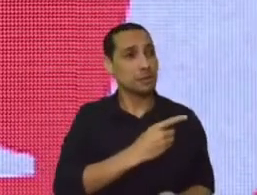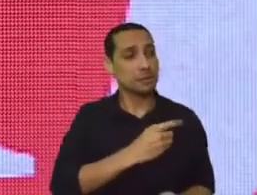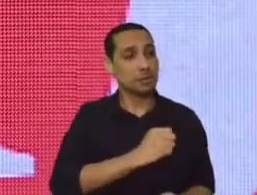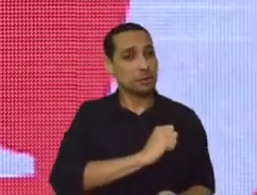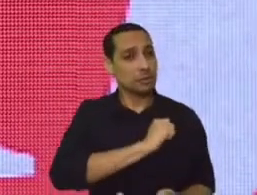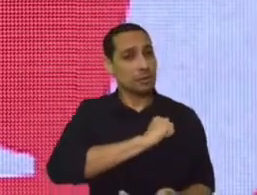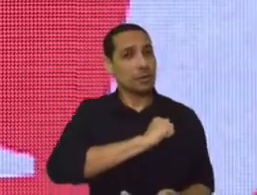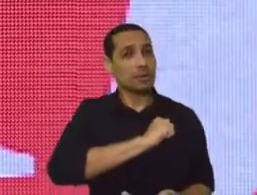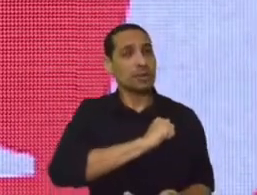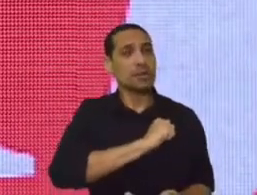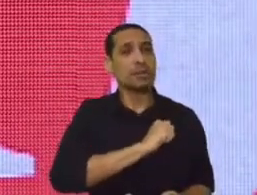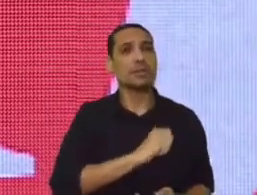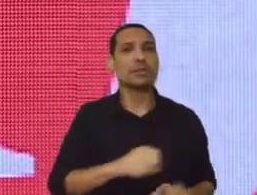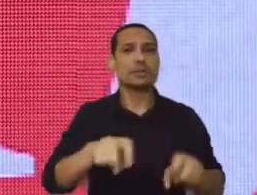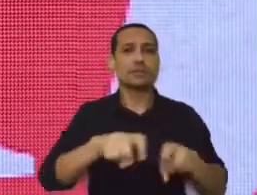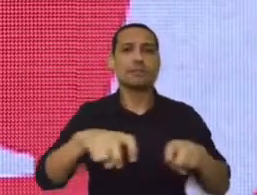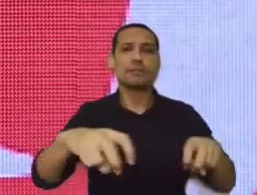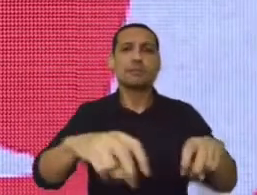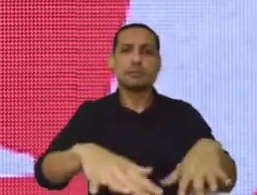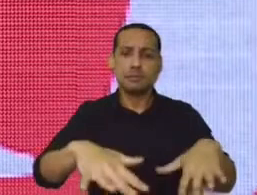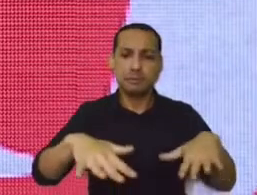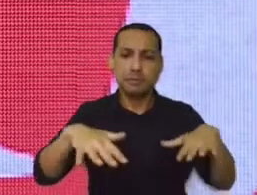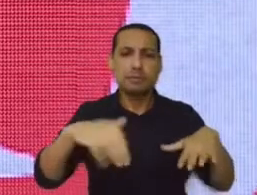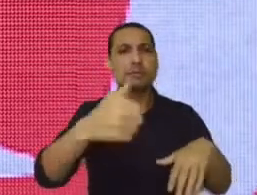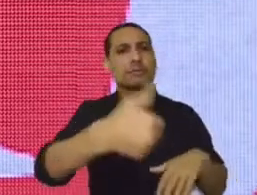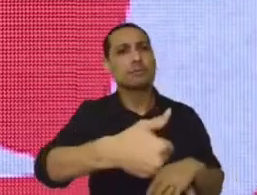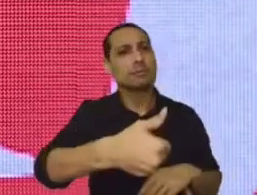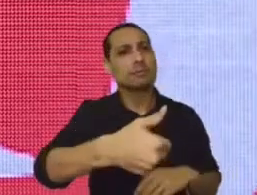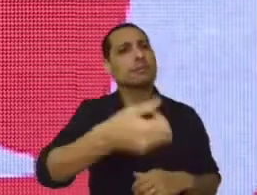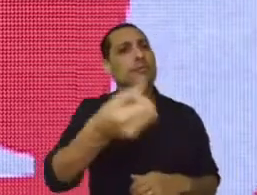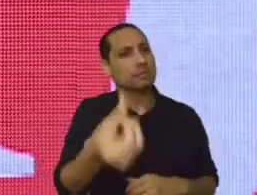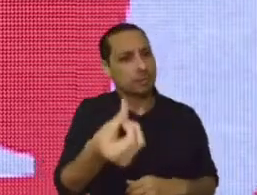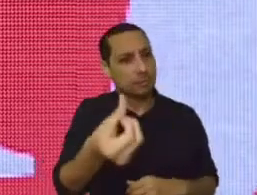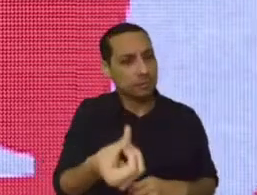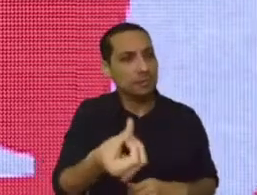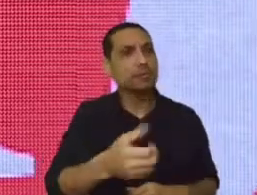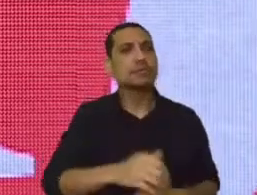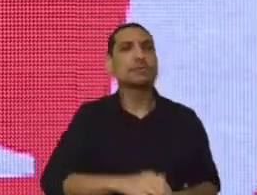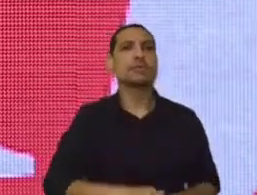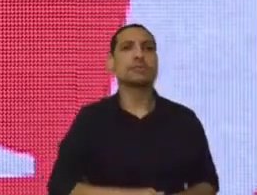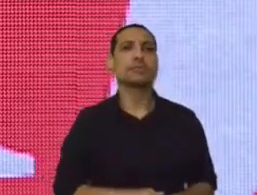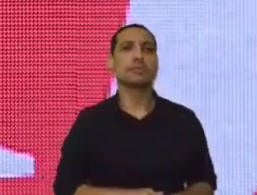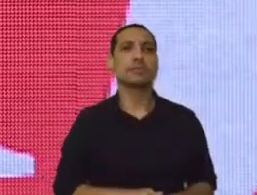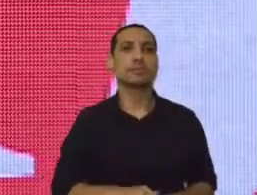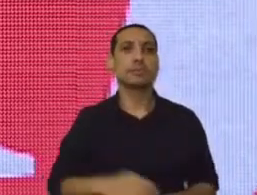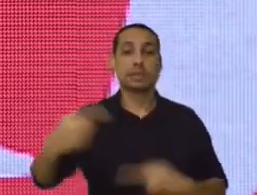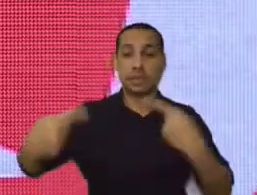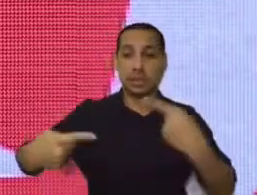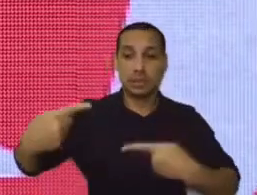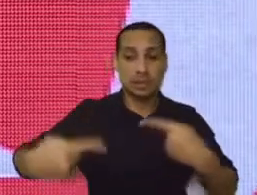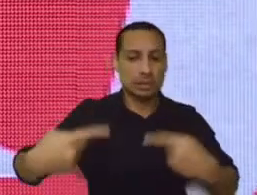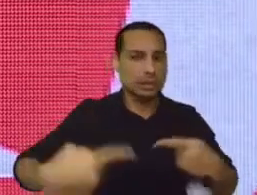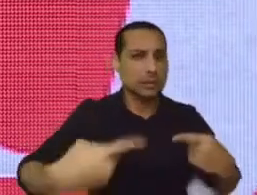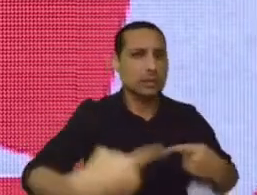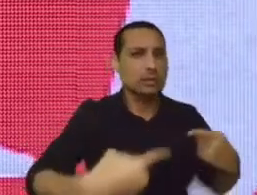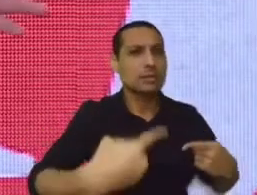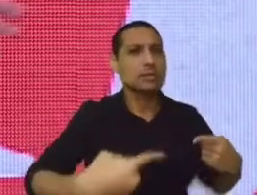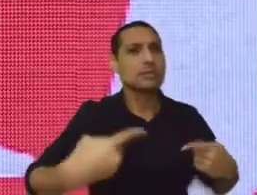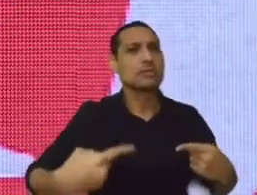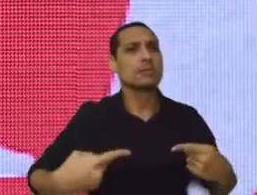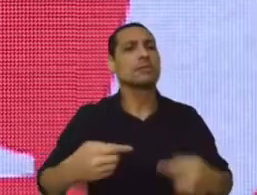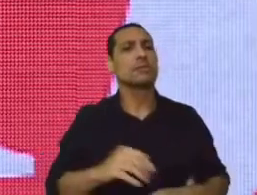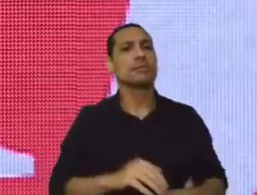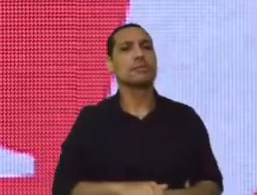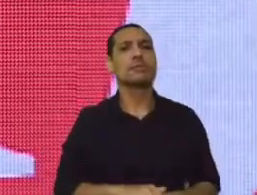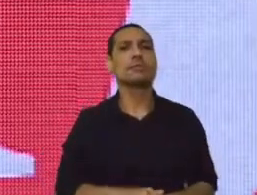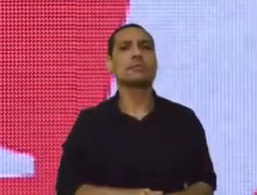16ª plenária, porque esses dias que nós vamos ter de debate, nessa conjuntura tão difícil que nós estamos vivendo, é